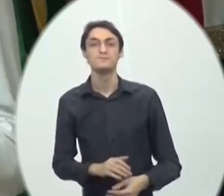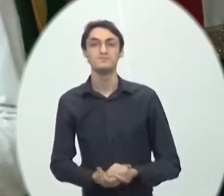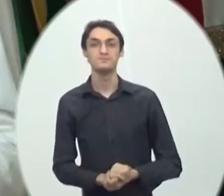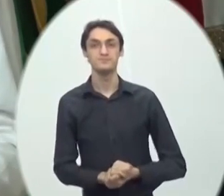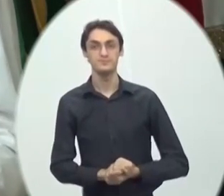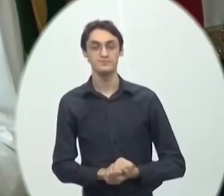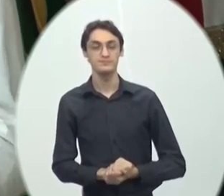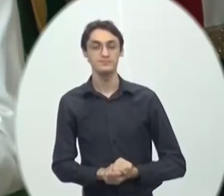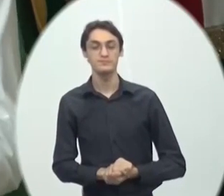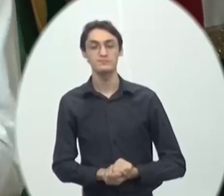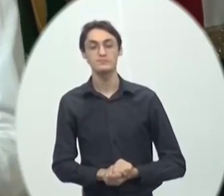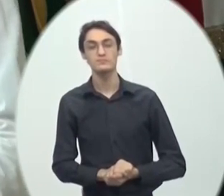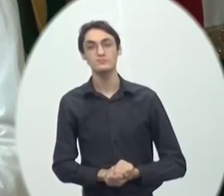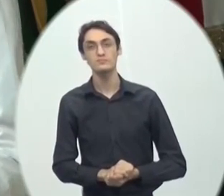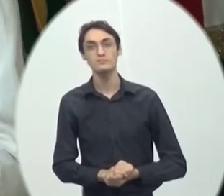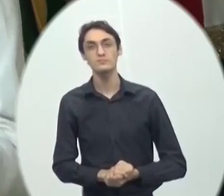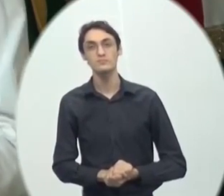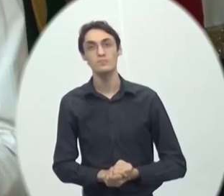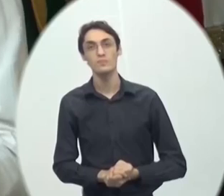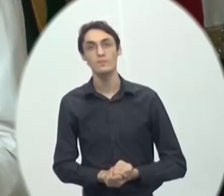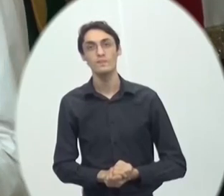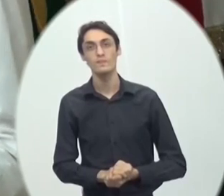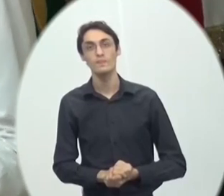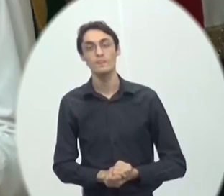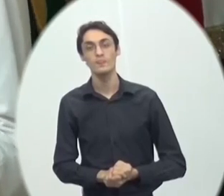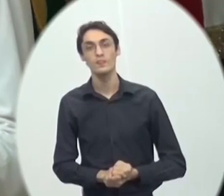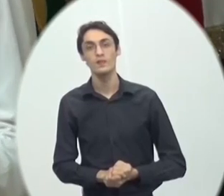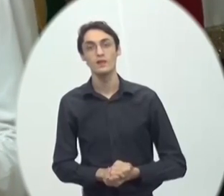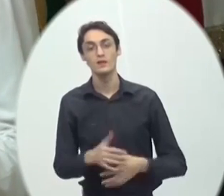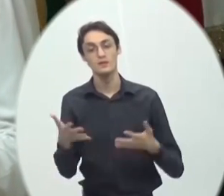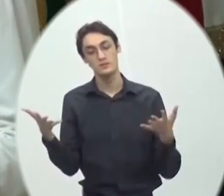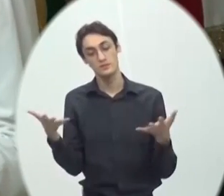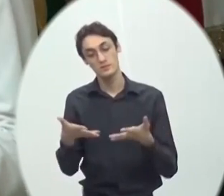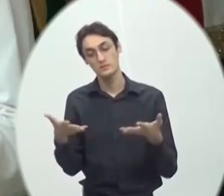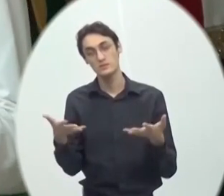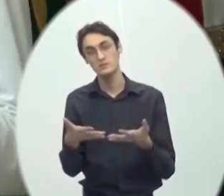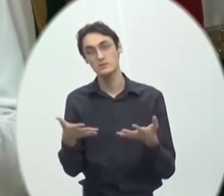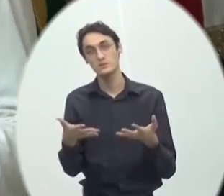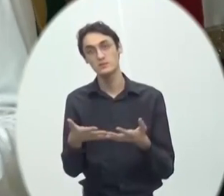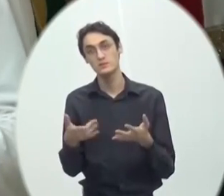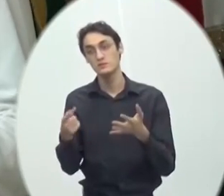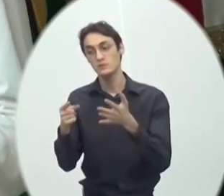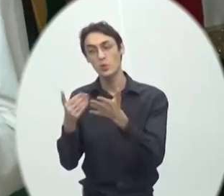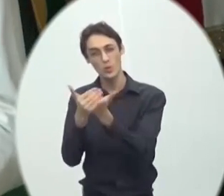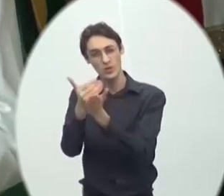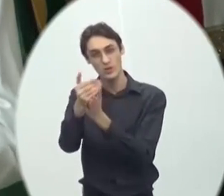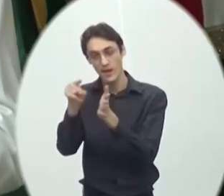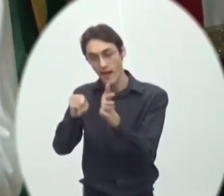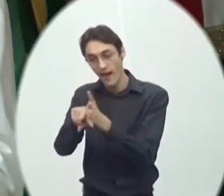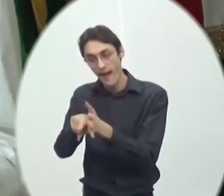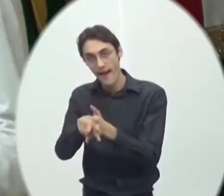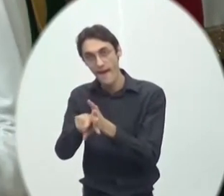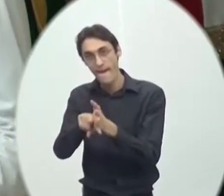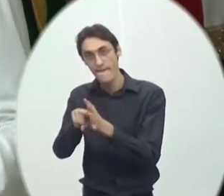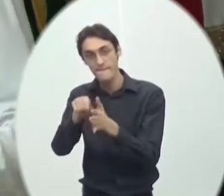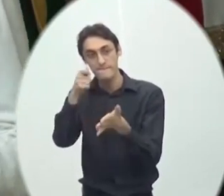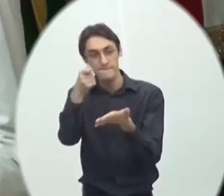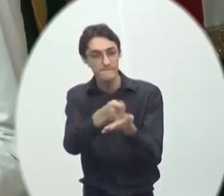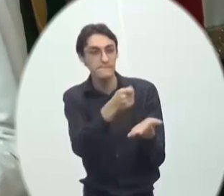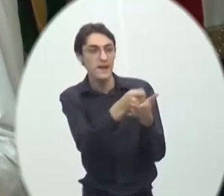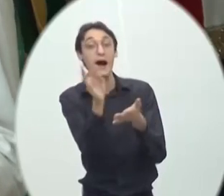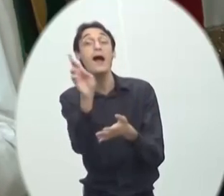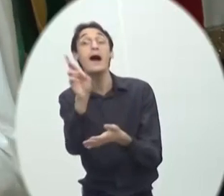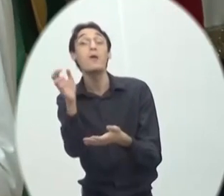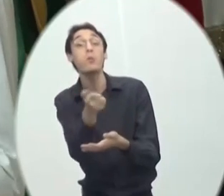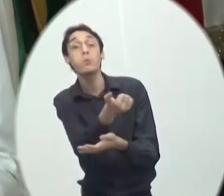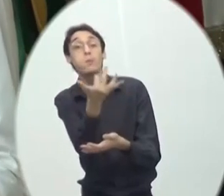trabalho coerente, mandou os fiscais, pegou e agora está analisando os preços para ver